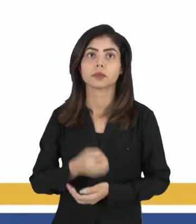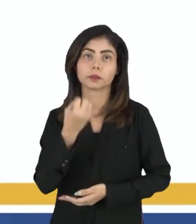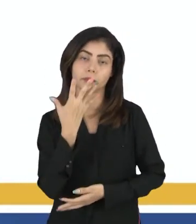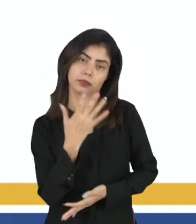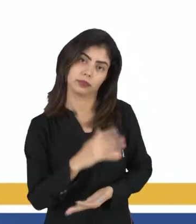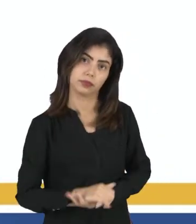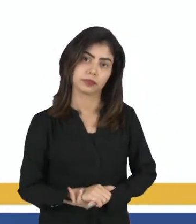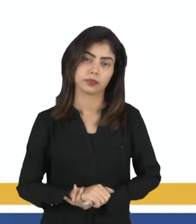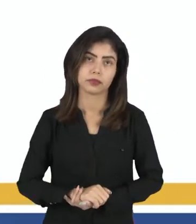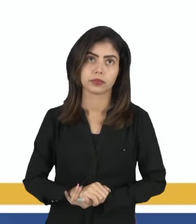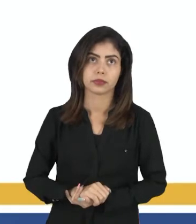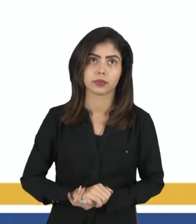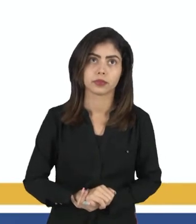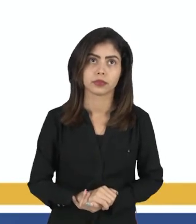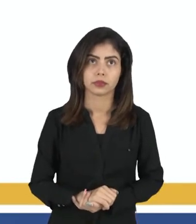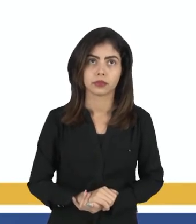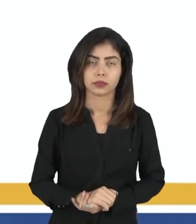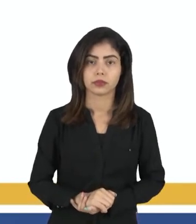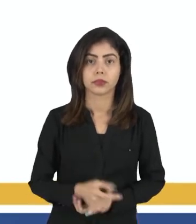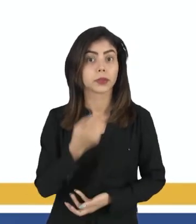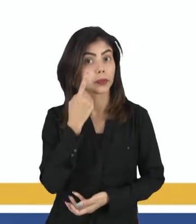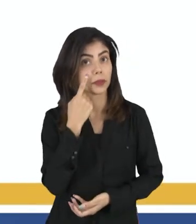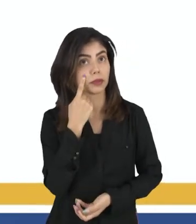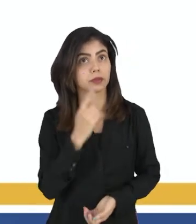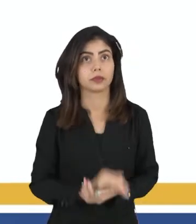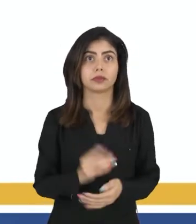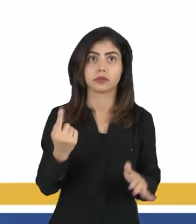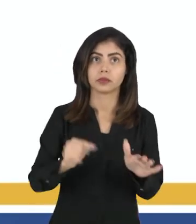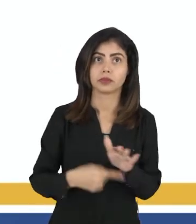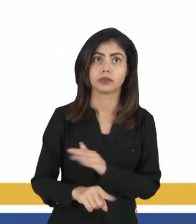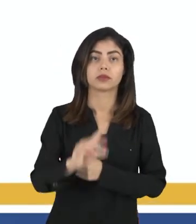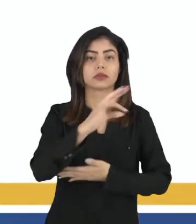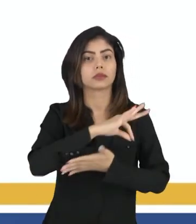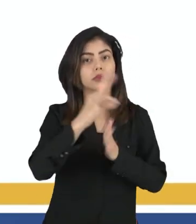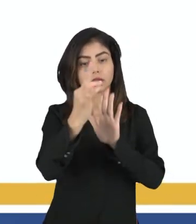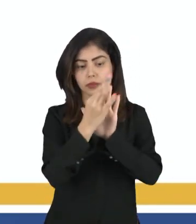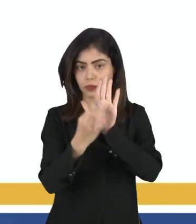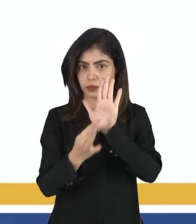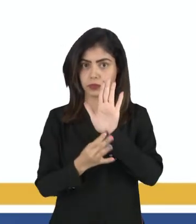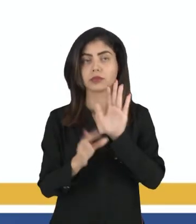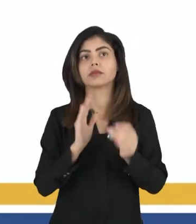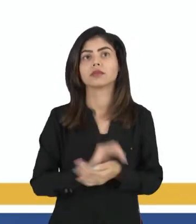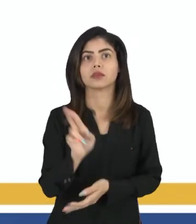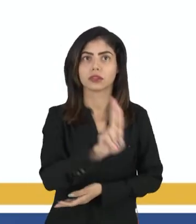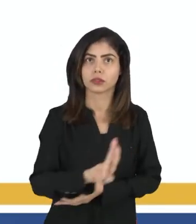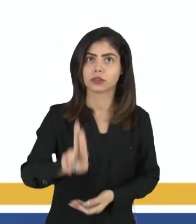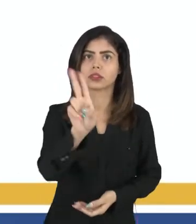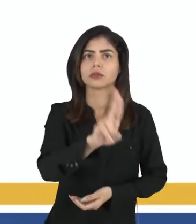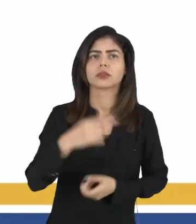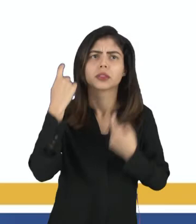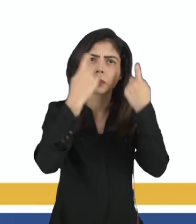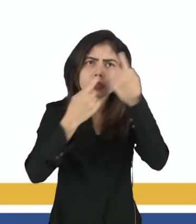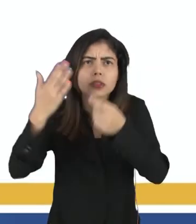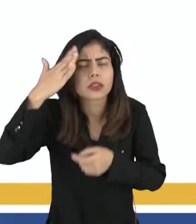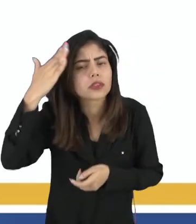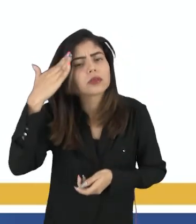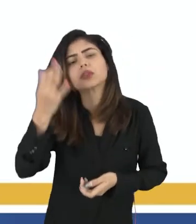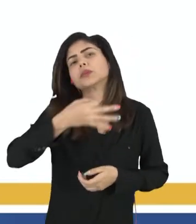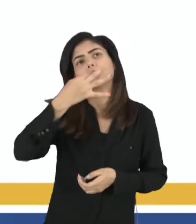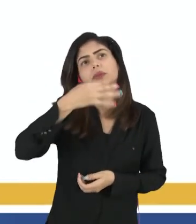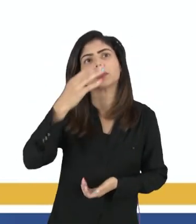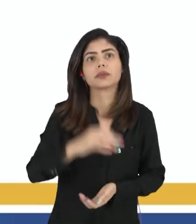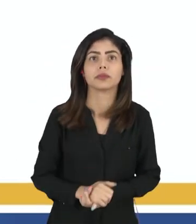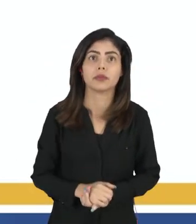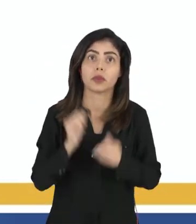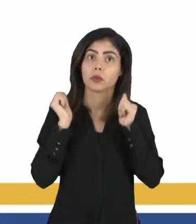Então, ojo, olho, dentro das formas gramaticais que utilizamos para expressar entendimento ou